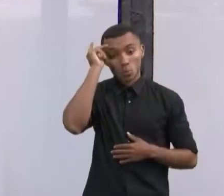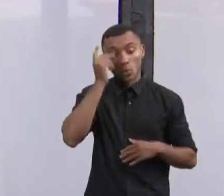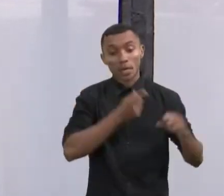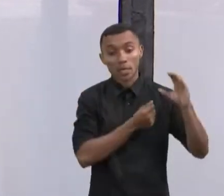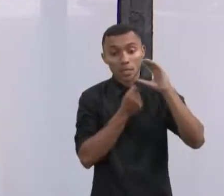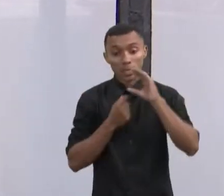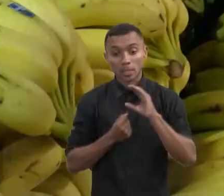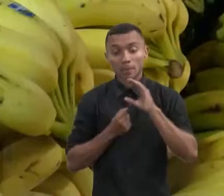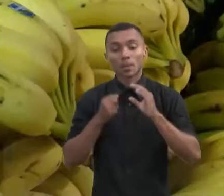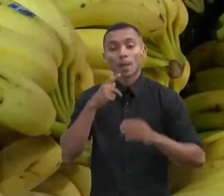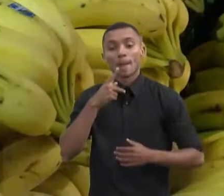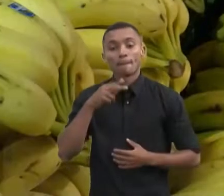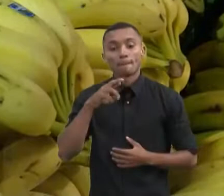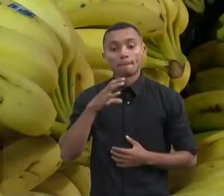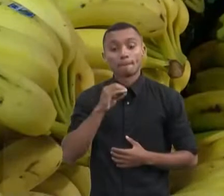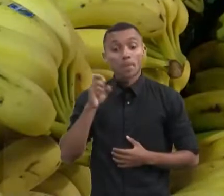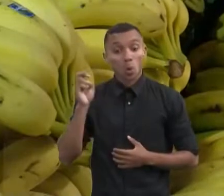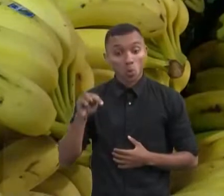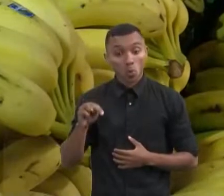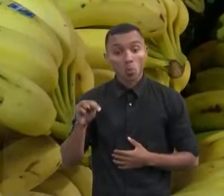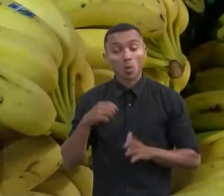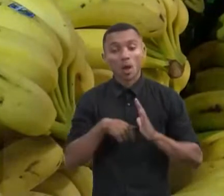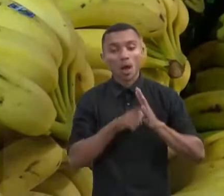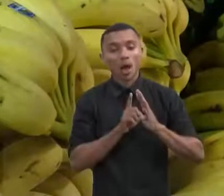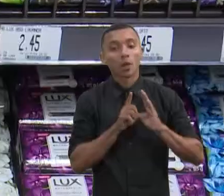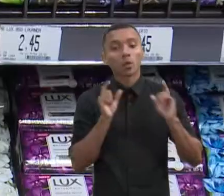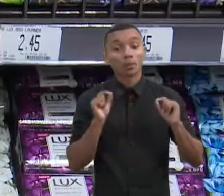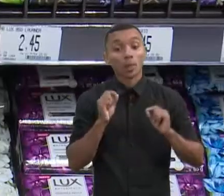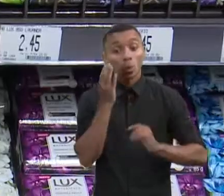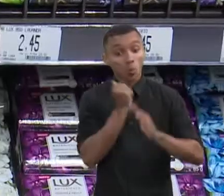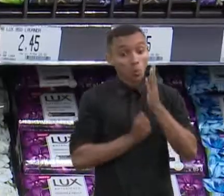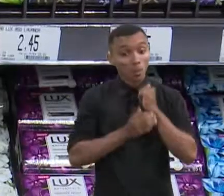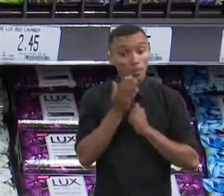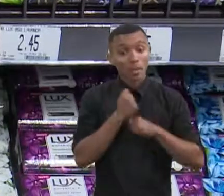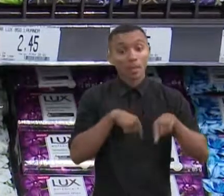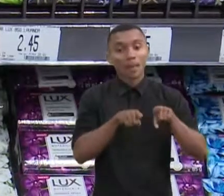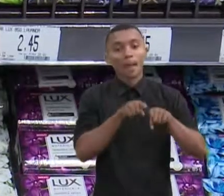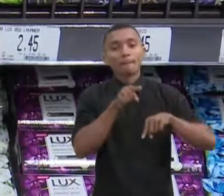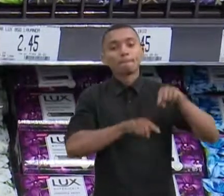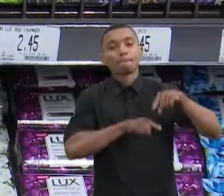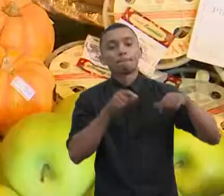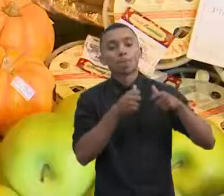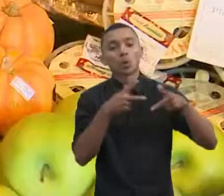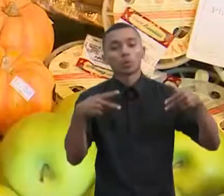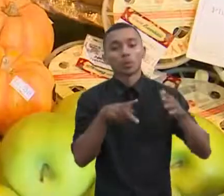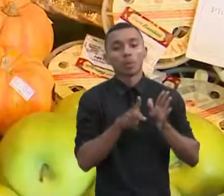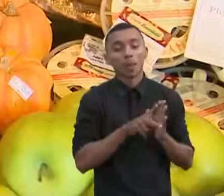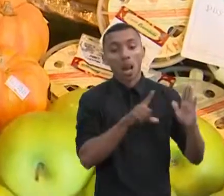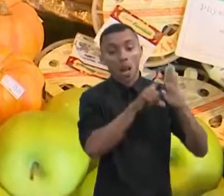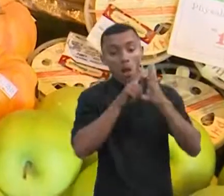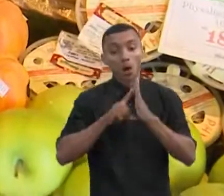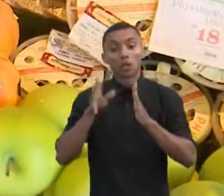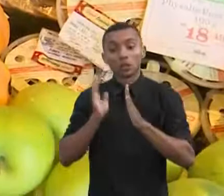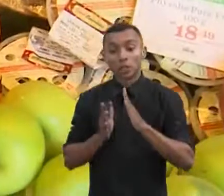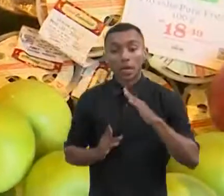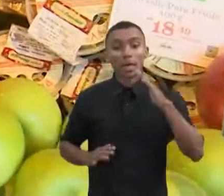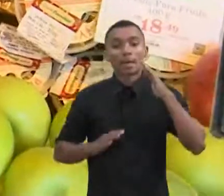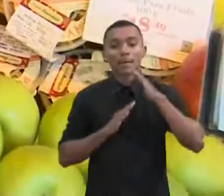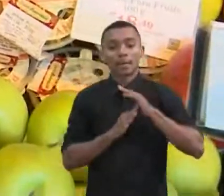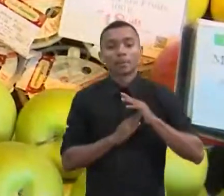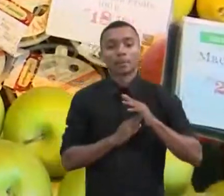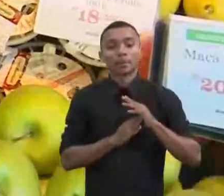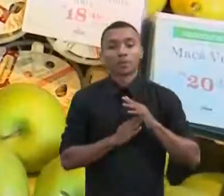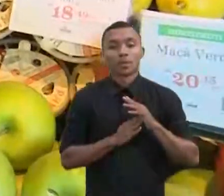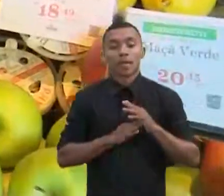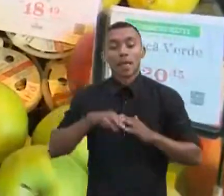Procon Fortaleza, aponta que os preços de alimentos e produtos nos supermercados alcançaram alta de